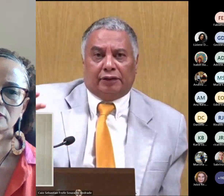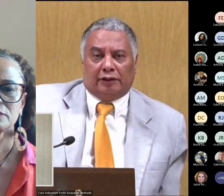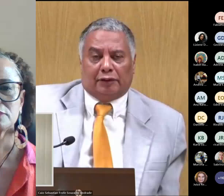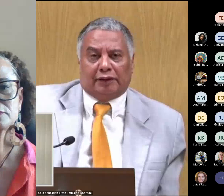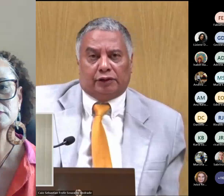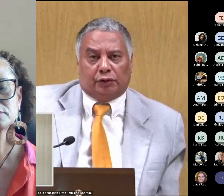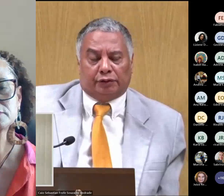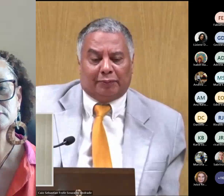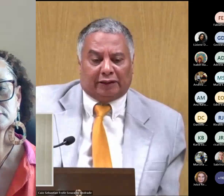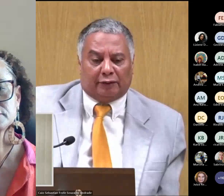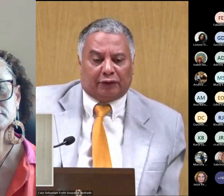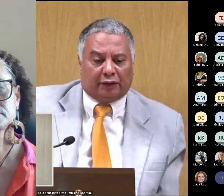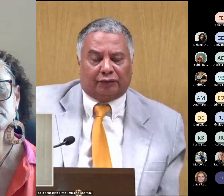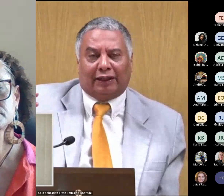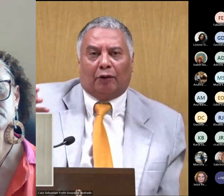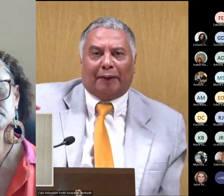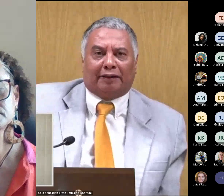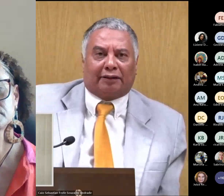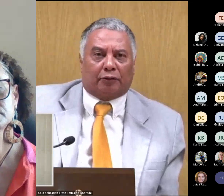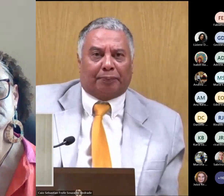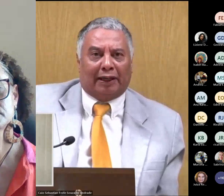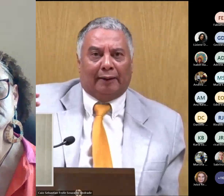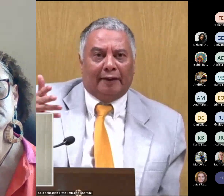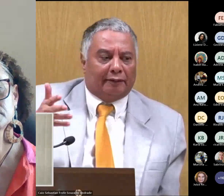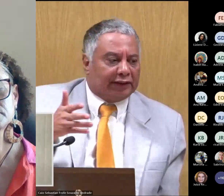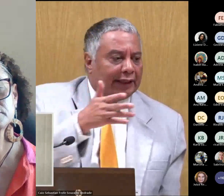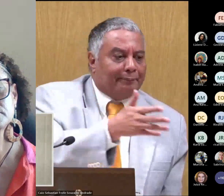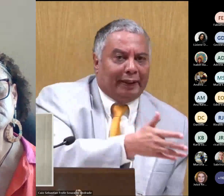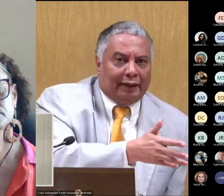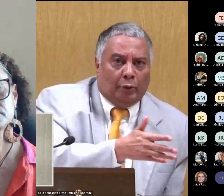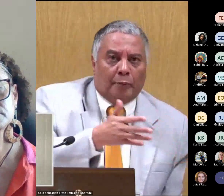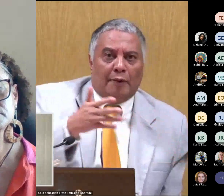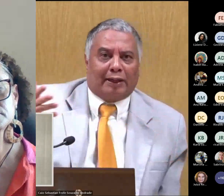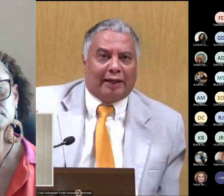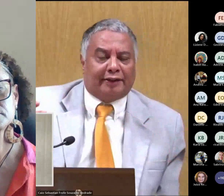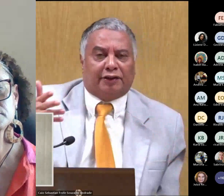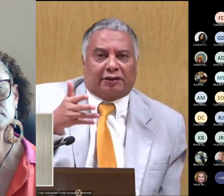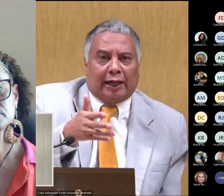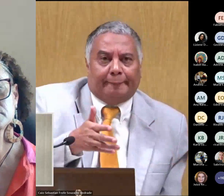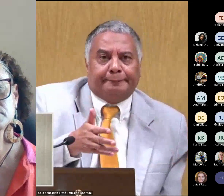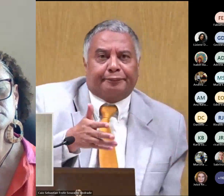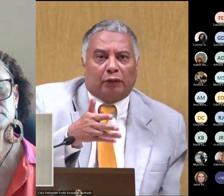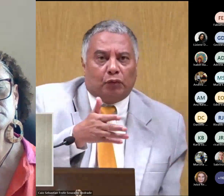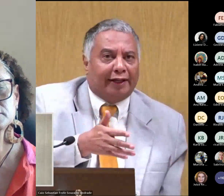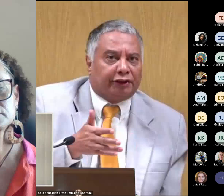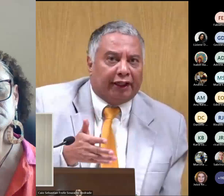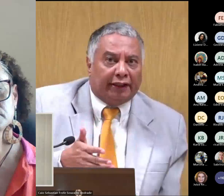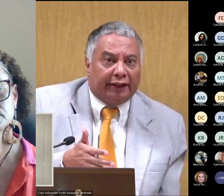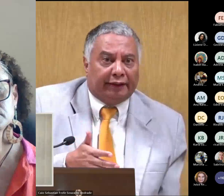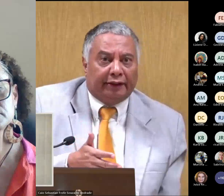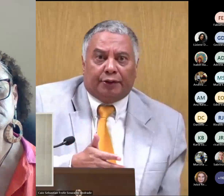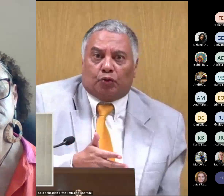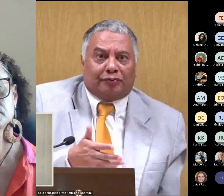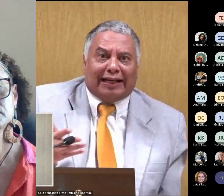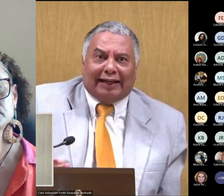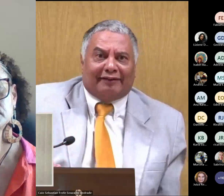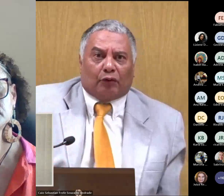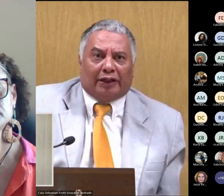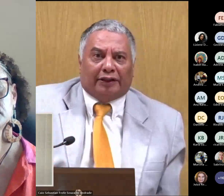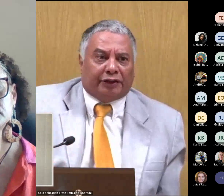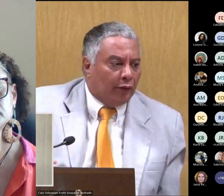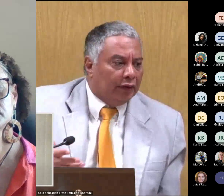as as religiões Matriz afican vai lá um pai de santo para ser Capelão para a registrar no RGI isso não tem